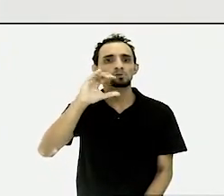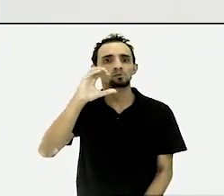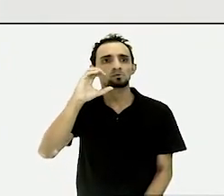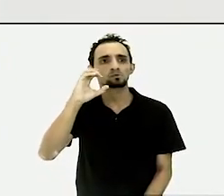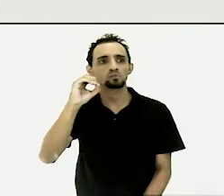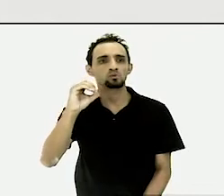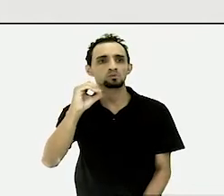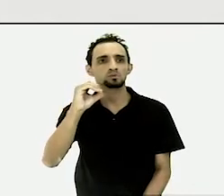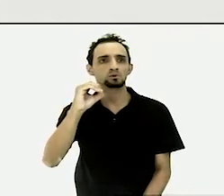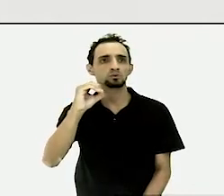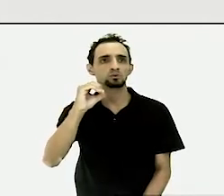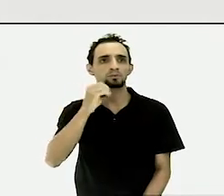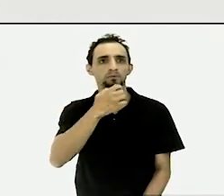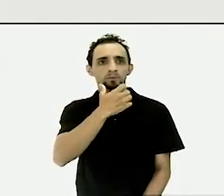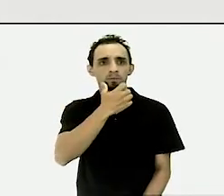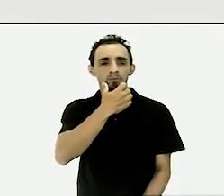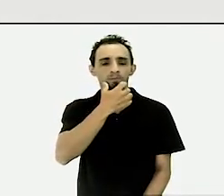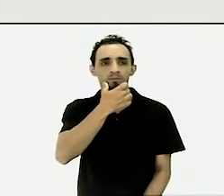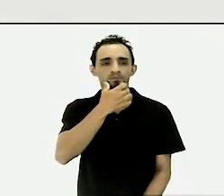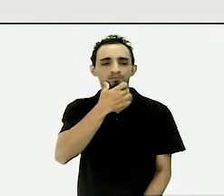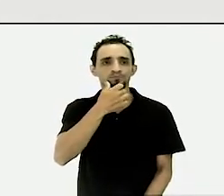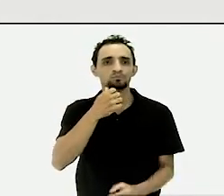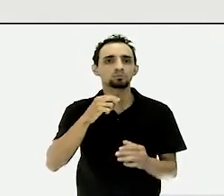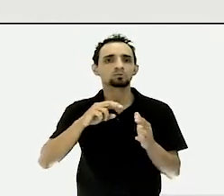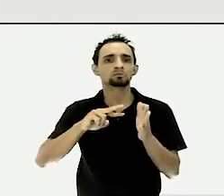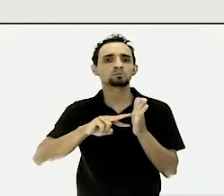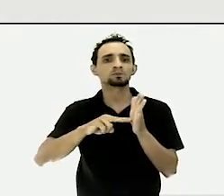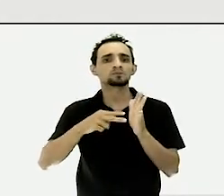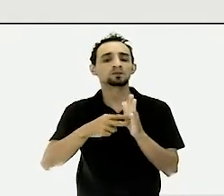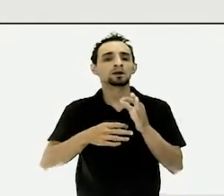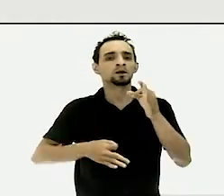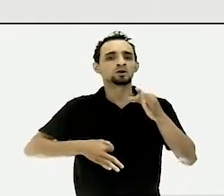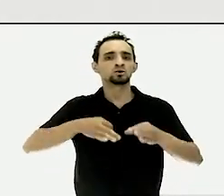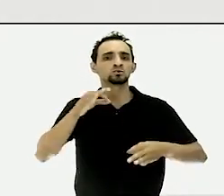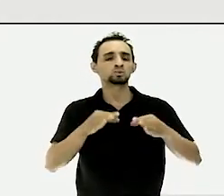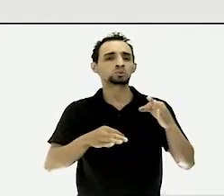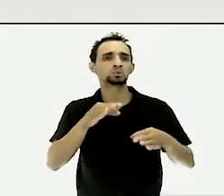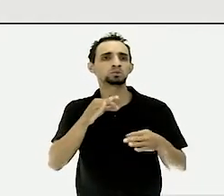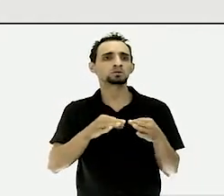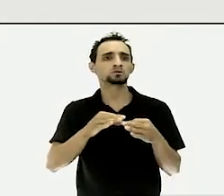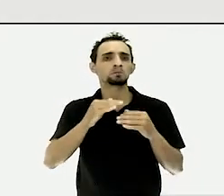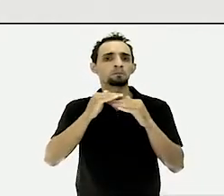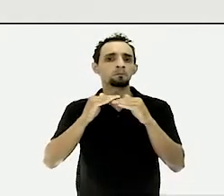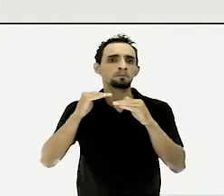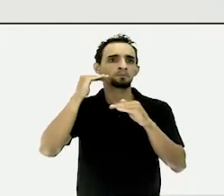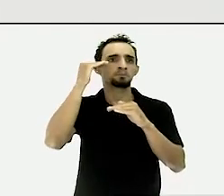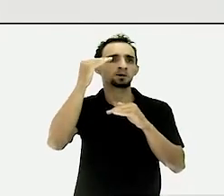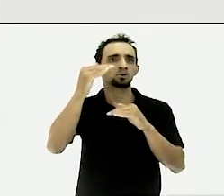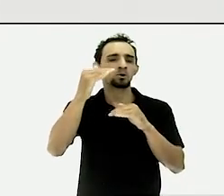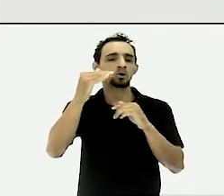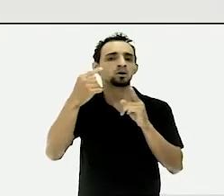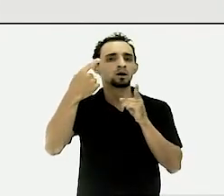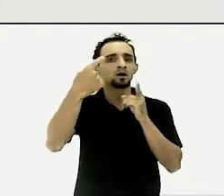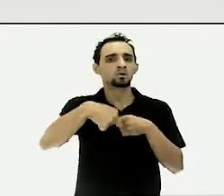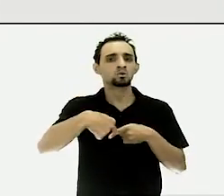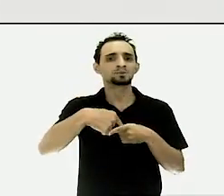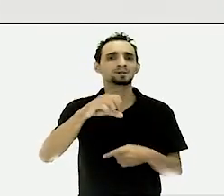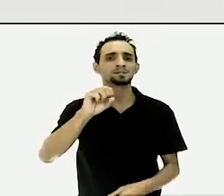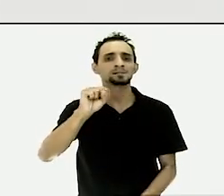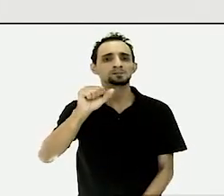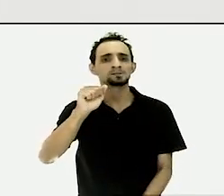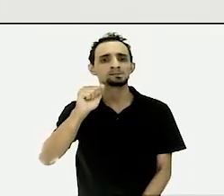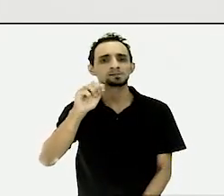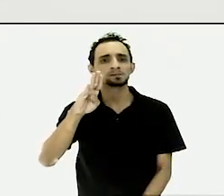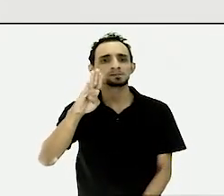que é desnecessário uma nova ação contra essa BESP. A prefeitura vai comunicar